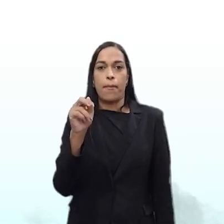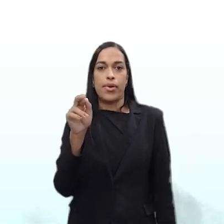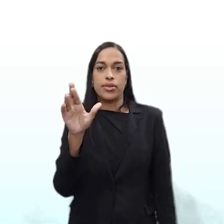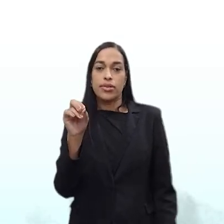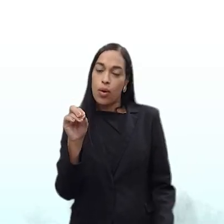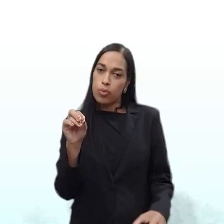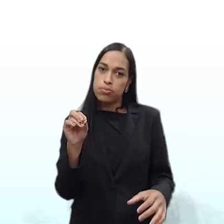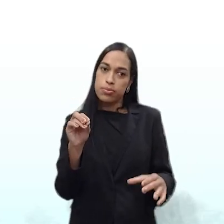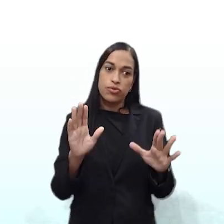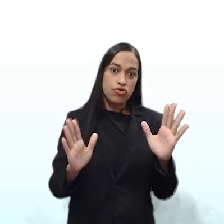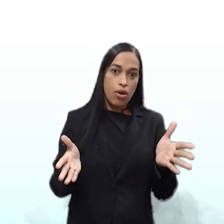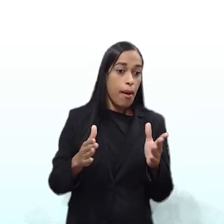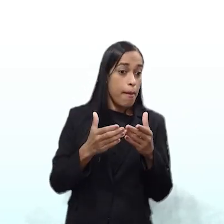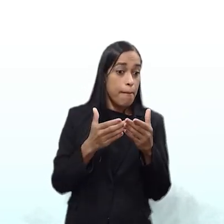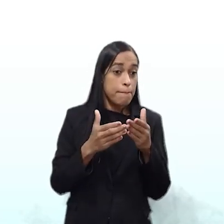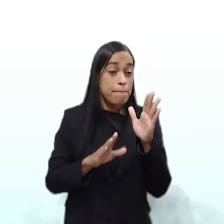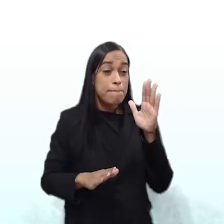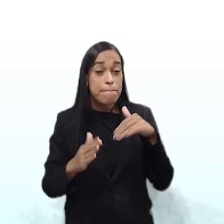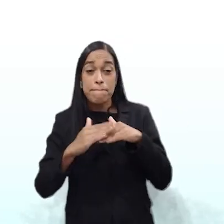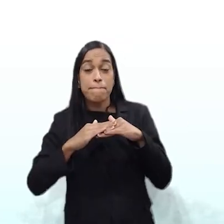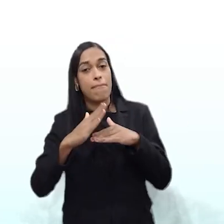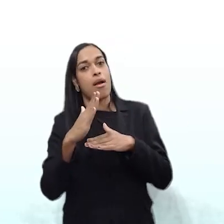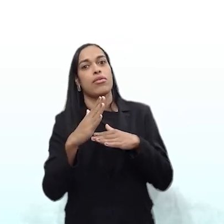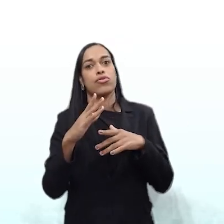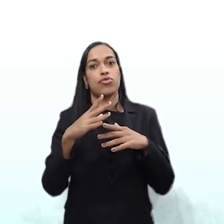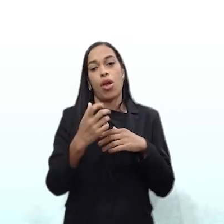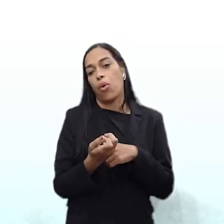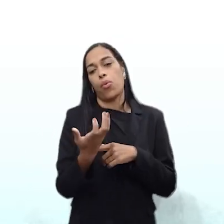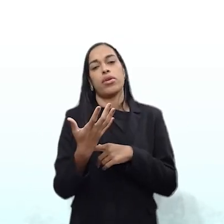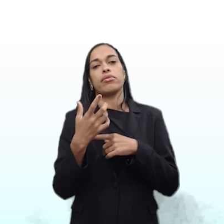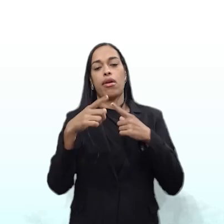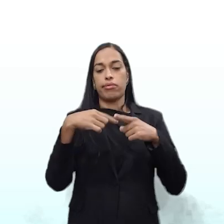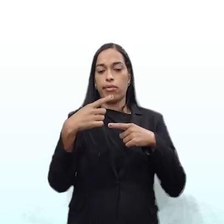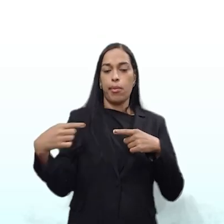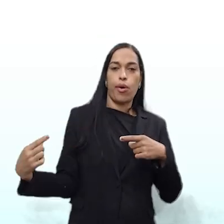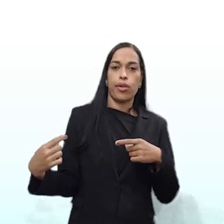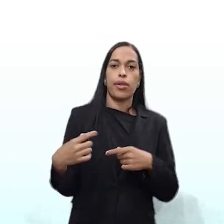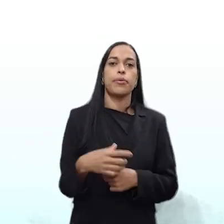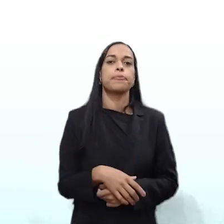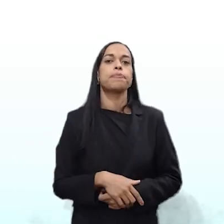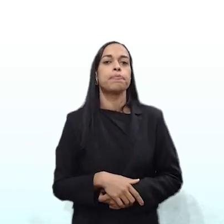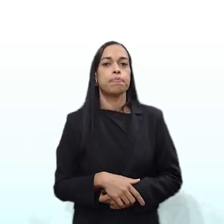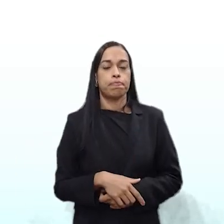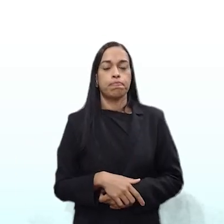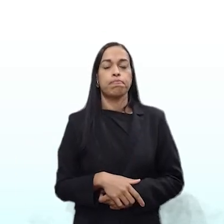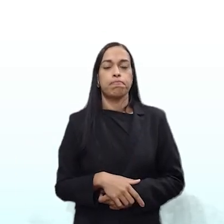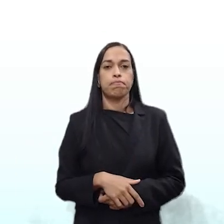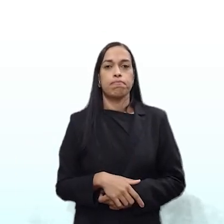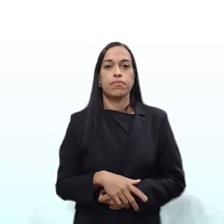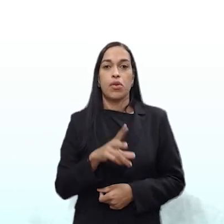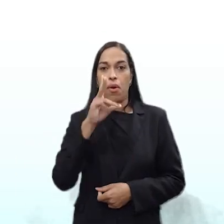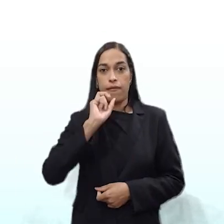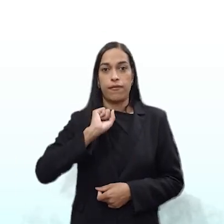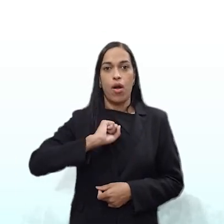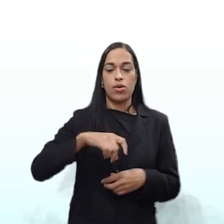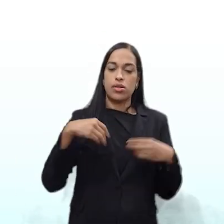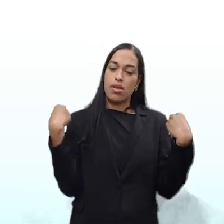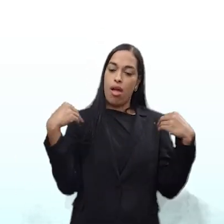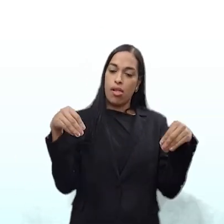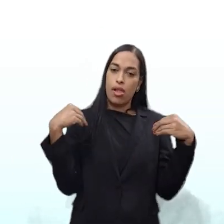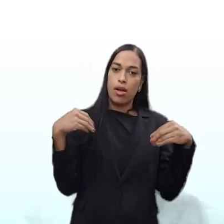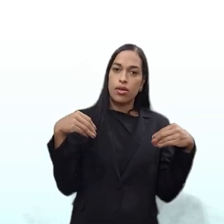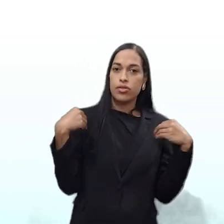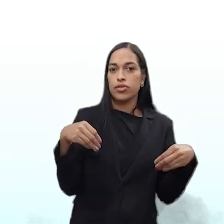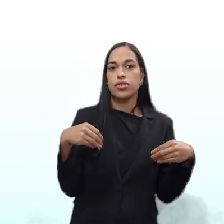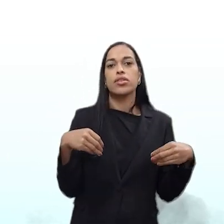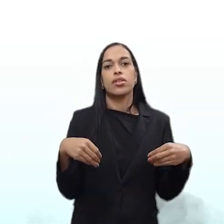passa do tamanho da mola ou é menor do que o tamanho da mola. Belezinha? Então tá aí, em regime da deformação de uma força elástica, essa intensidade